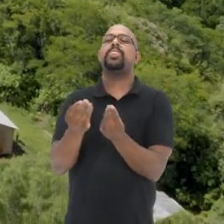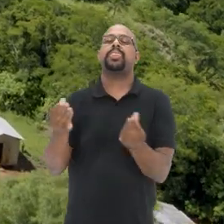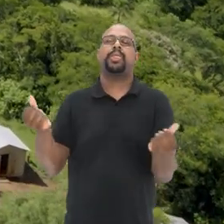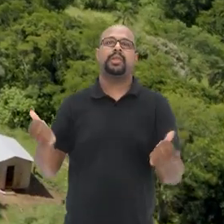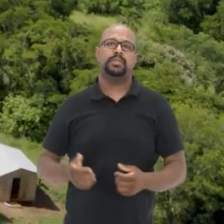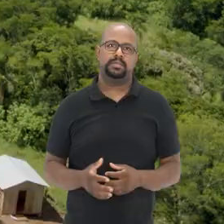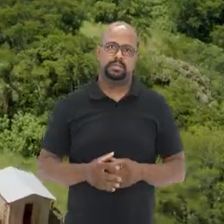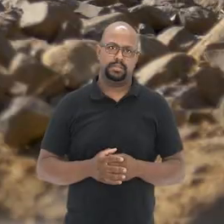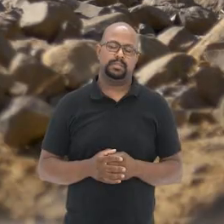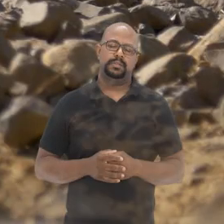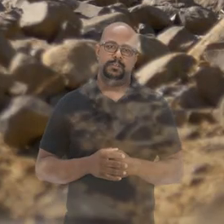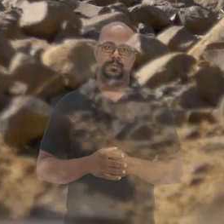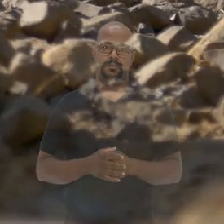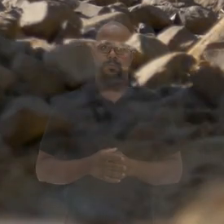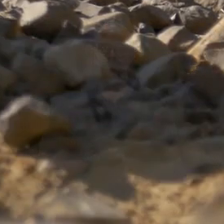perdendo.